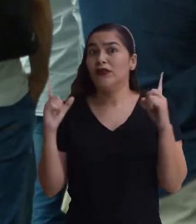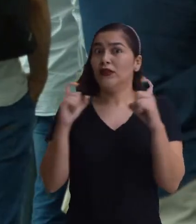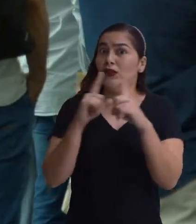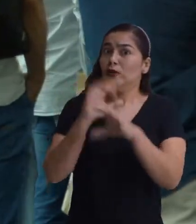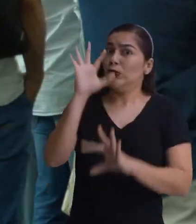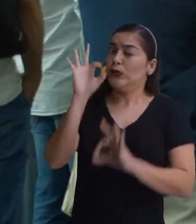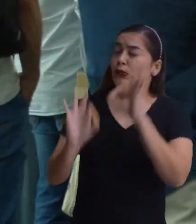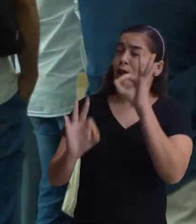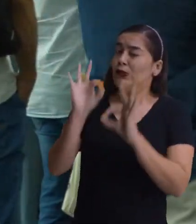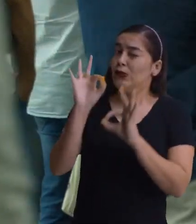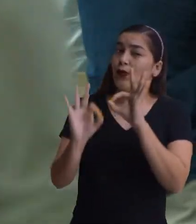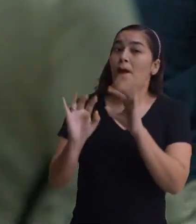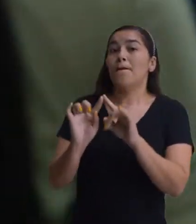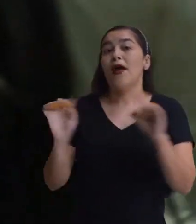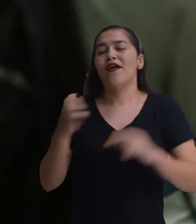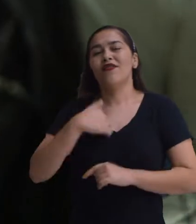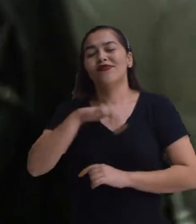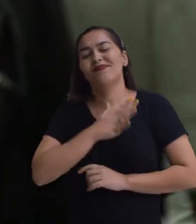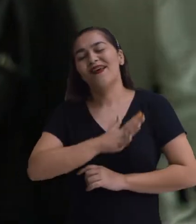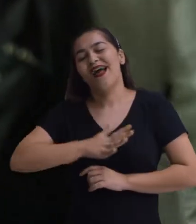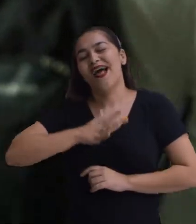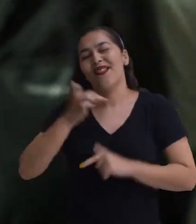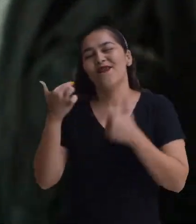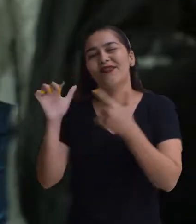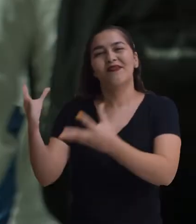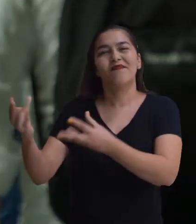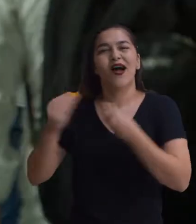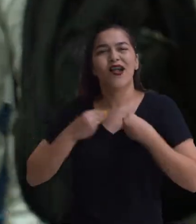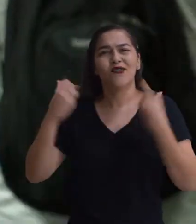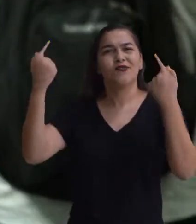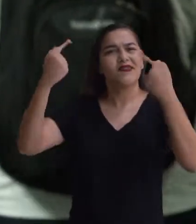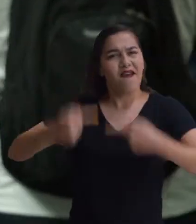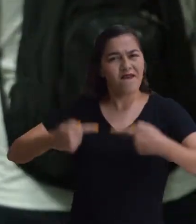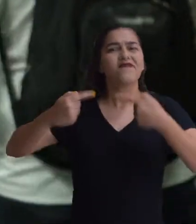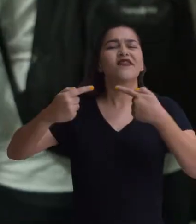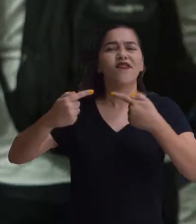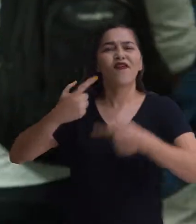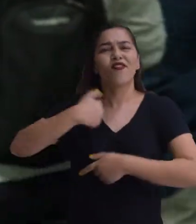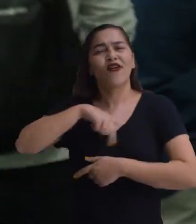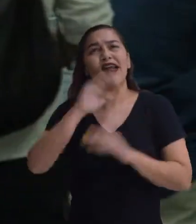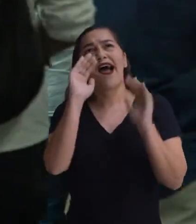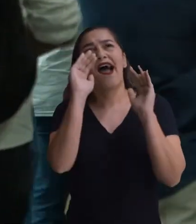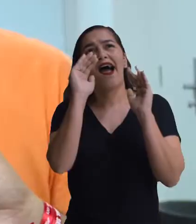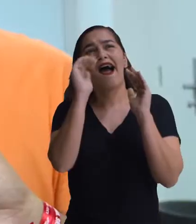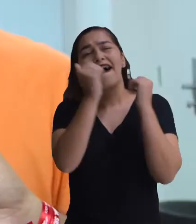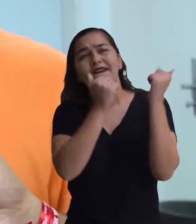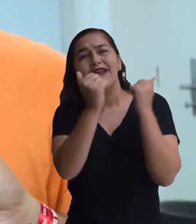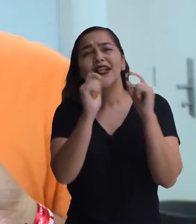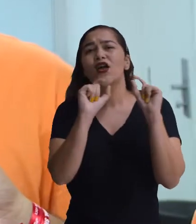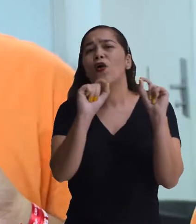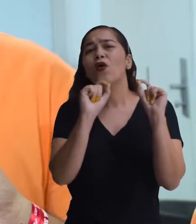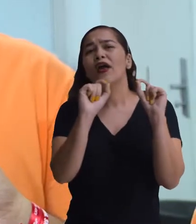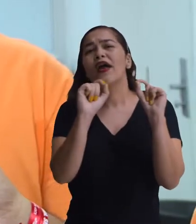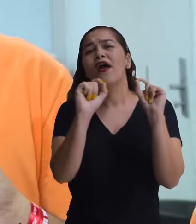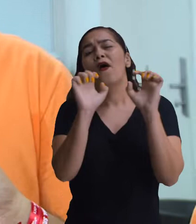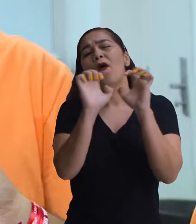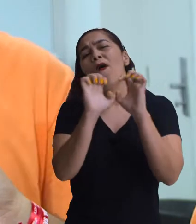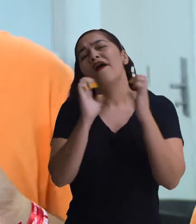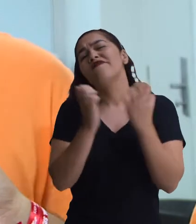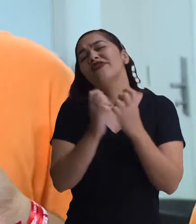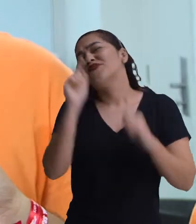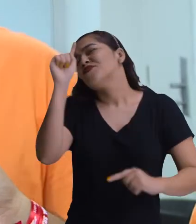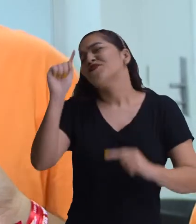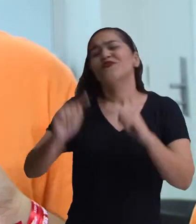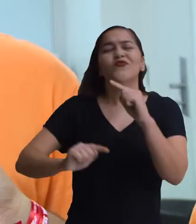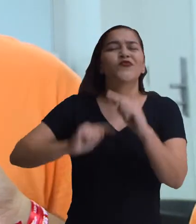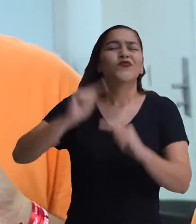assim, é um evento complexo de se fazer, mas a gente gostou muito desse trabalho, desse desafio, e a gente avalia que o evento